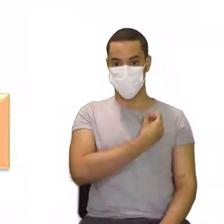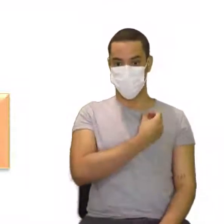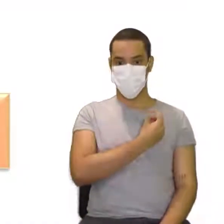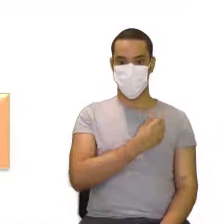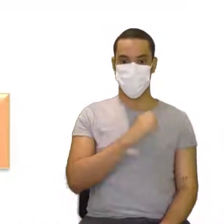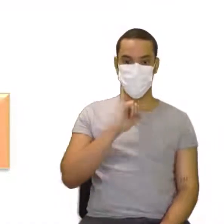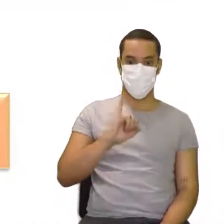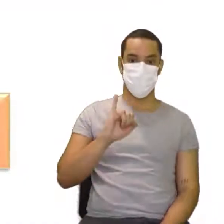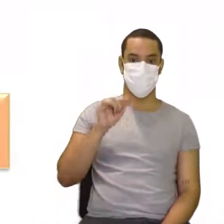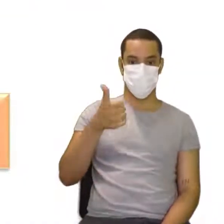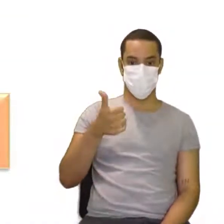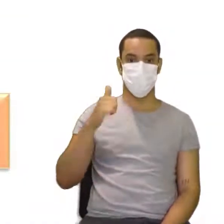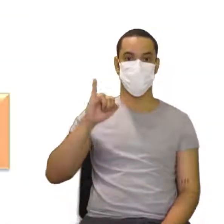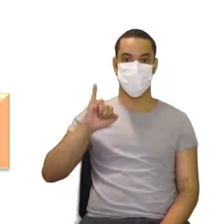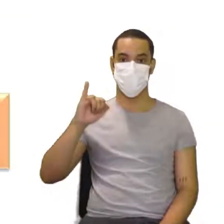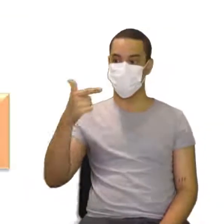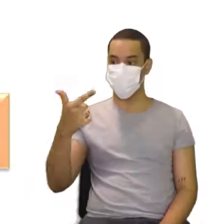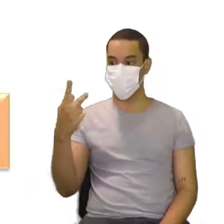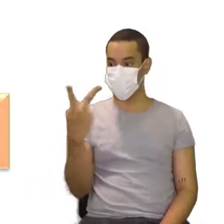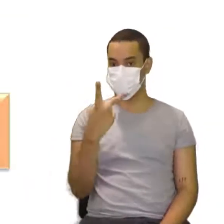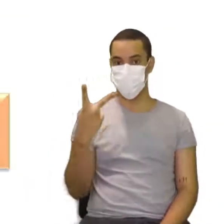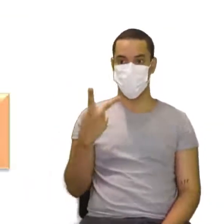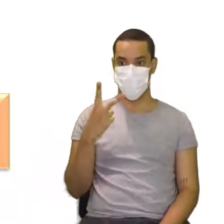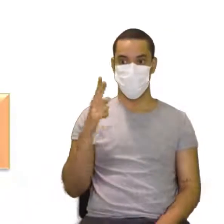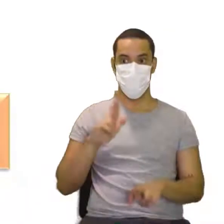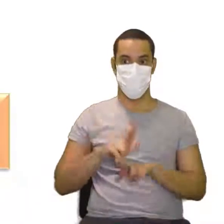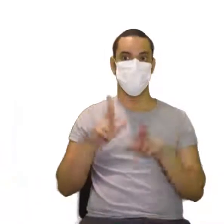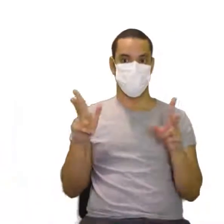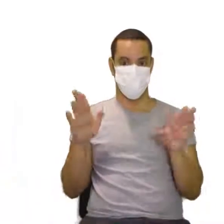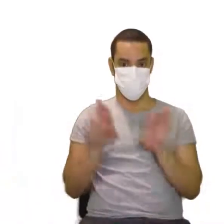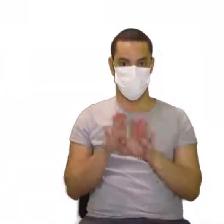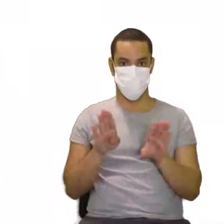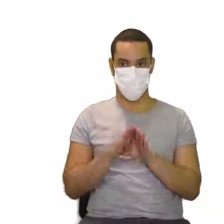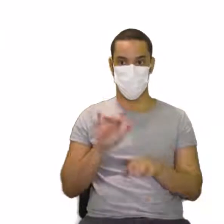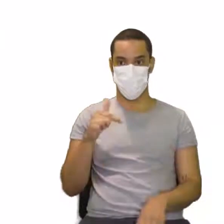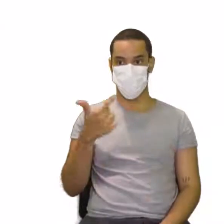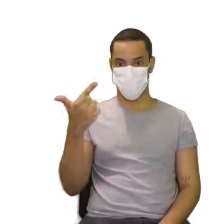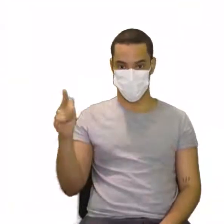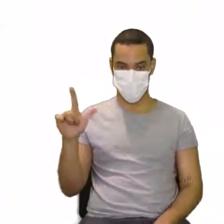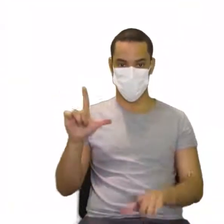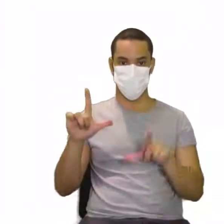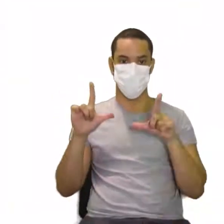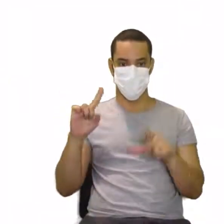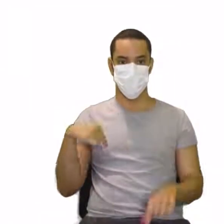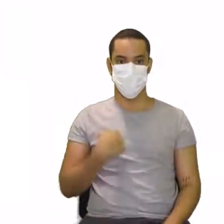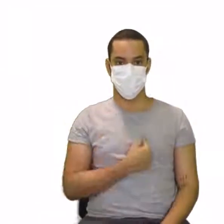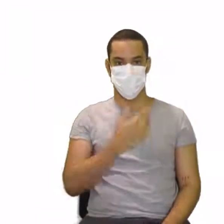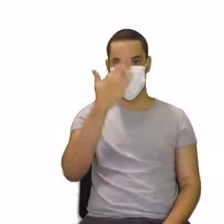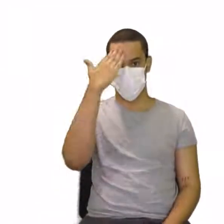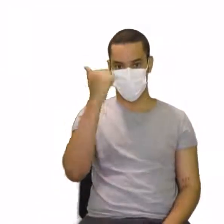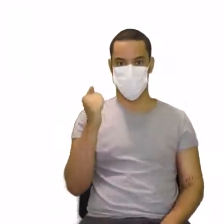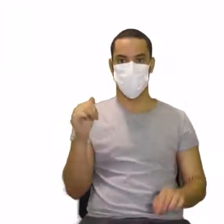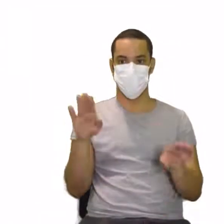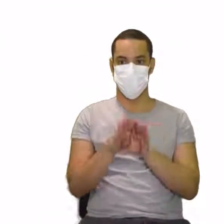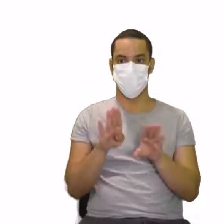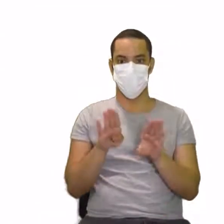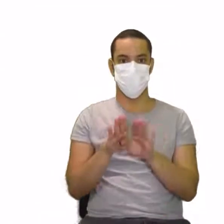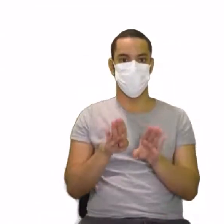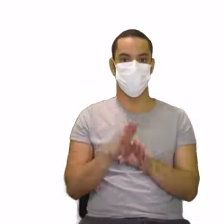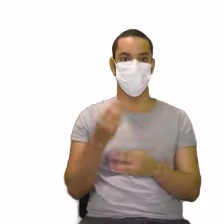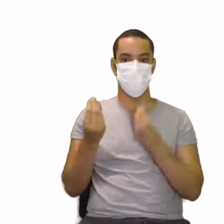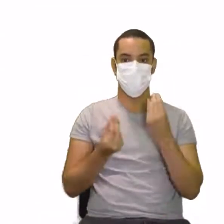duas correntes, ok? E aqui na próxima figura, a gente representa